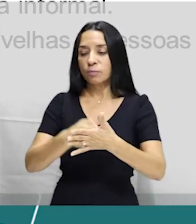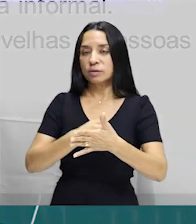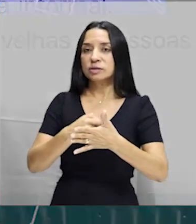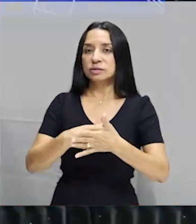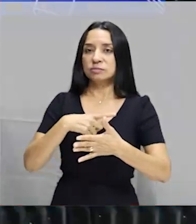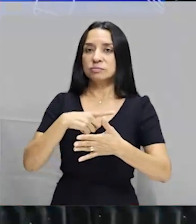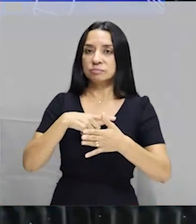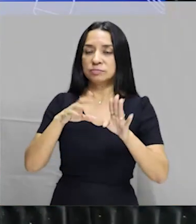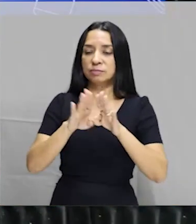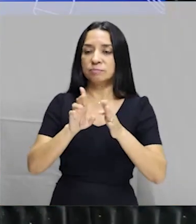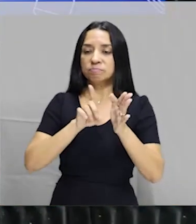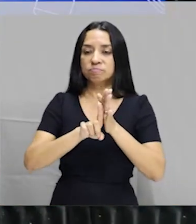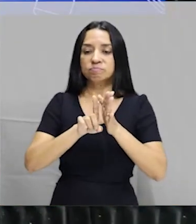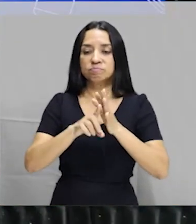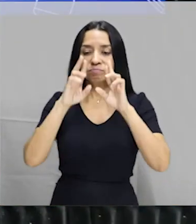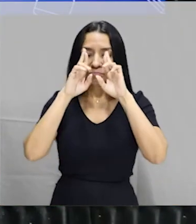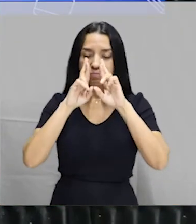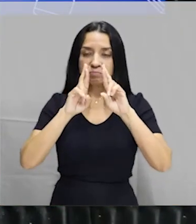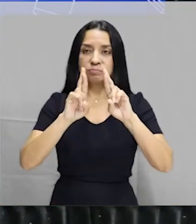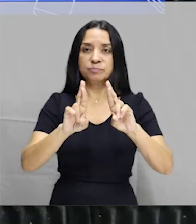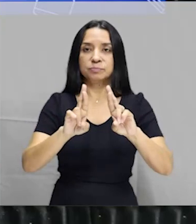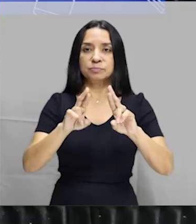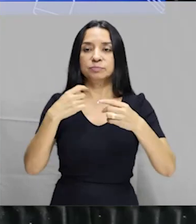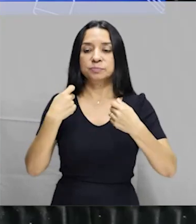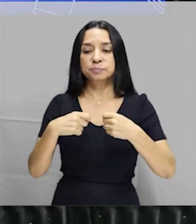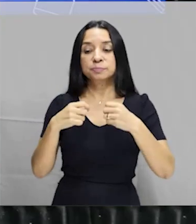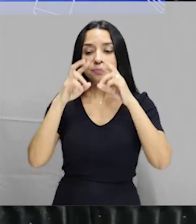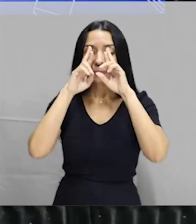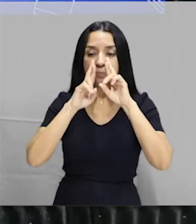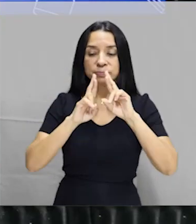do respeito. Pois é, eu preciso